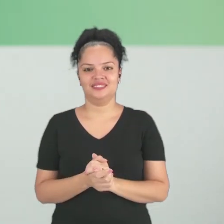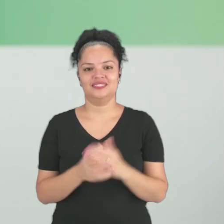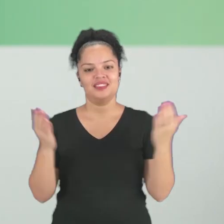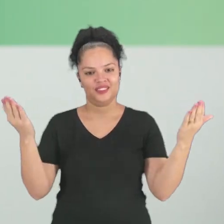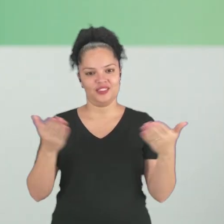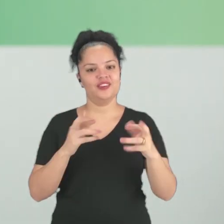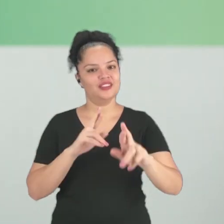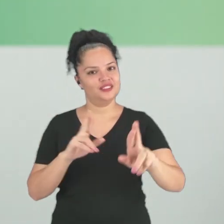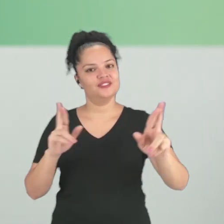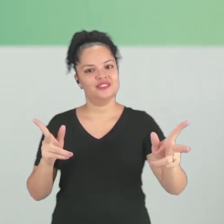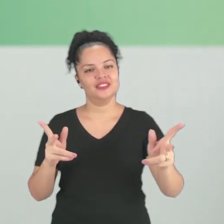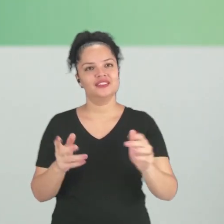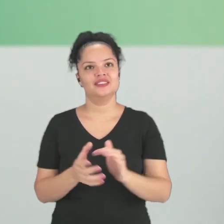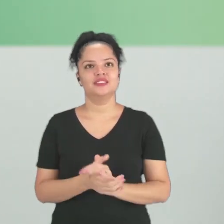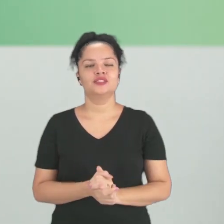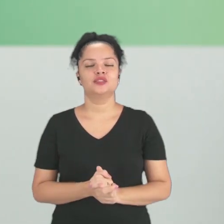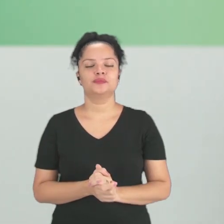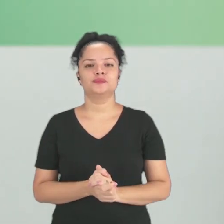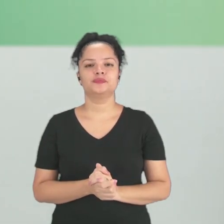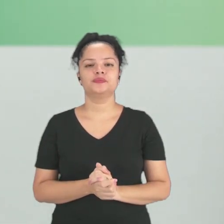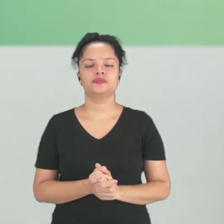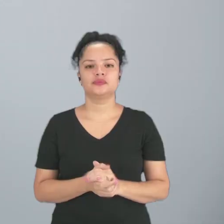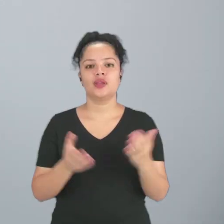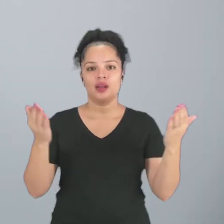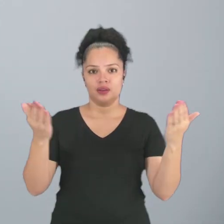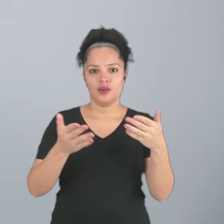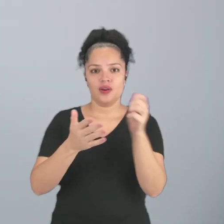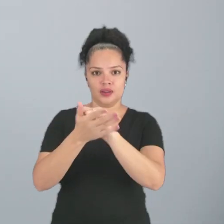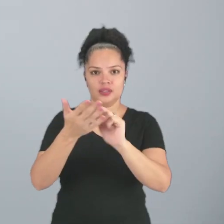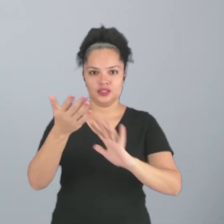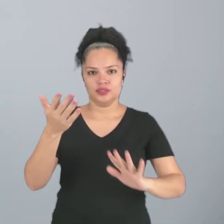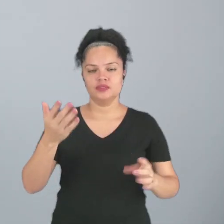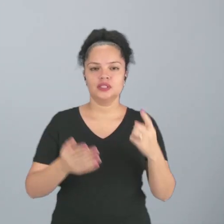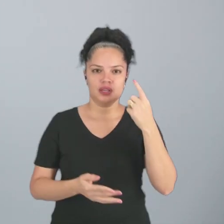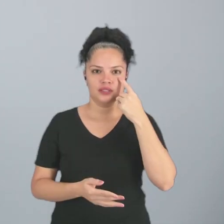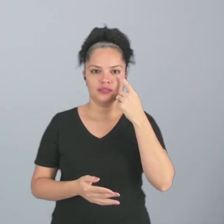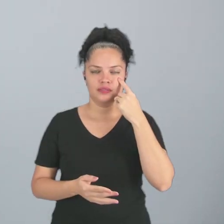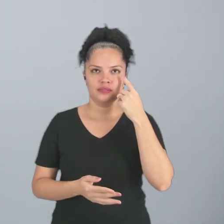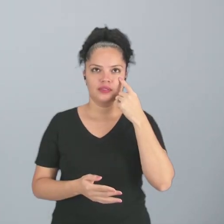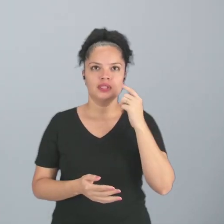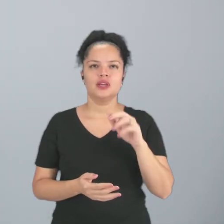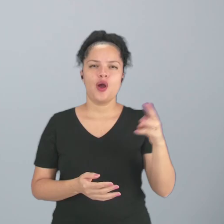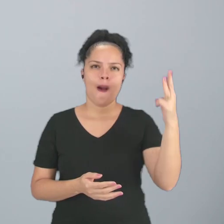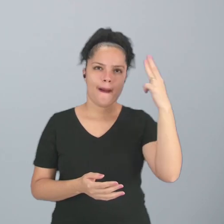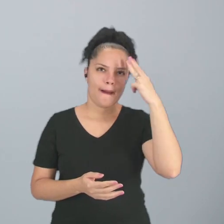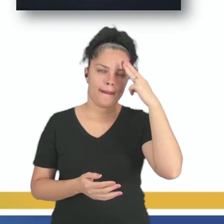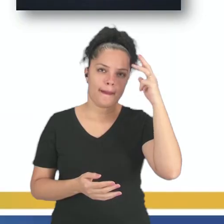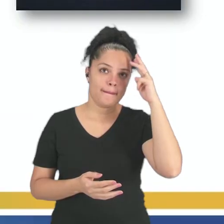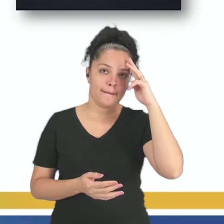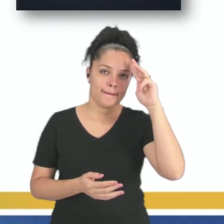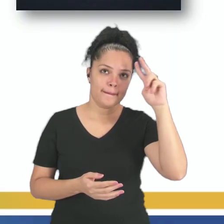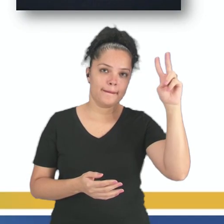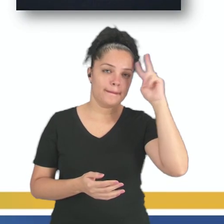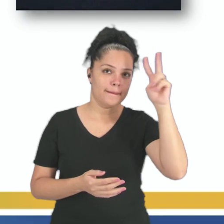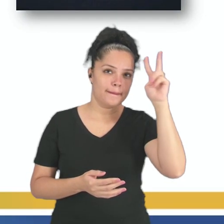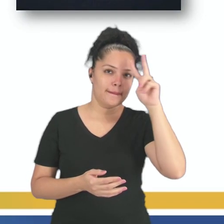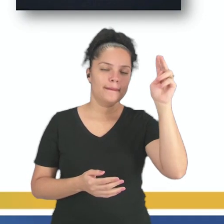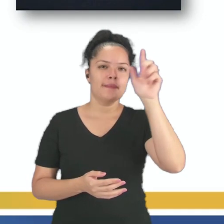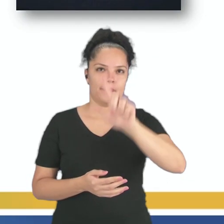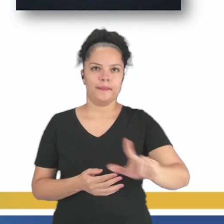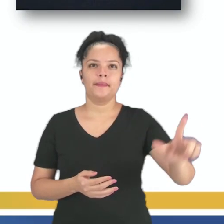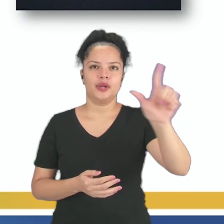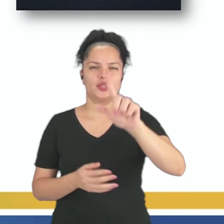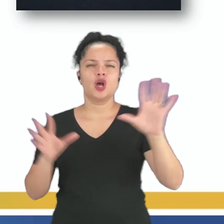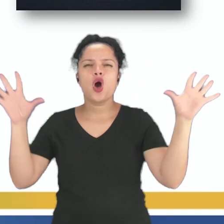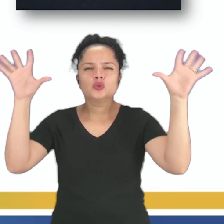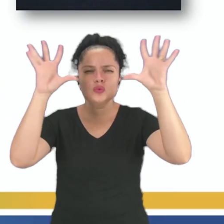não é mais, tá certo? Então vamos lá, um exercício, nós temos um trecho aí de uma memória literária, da